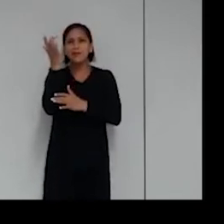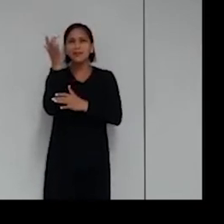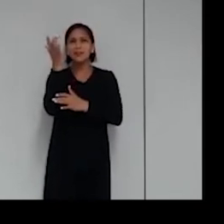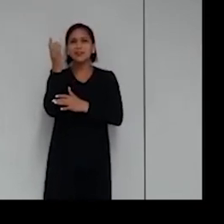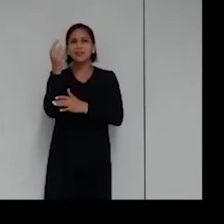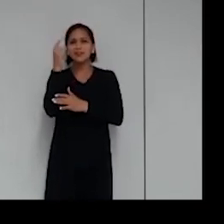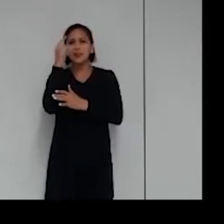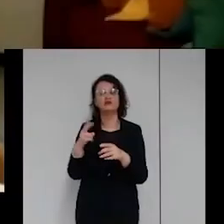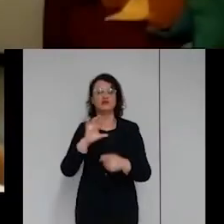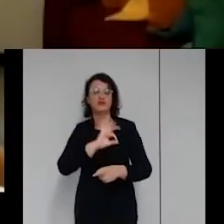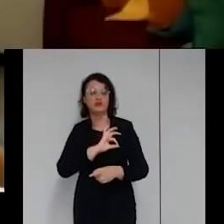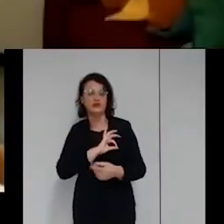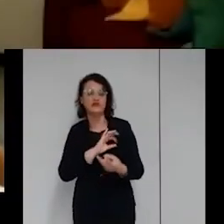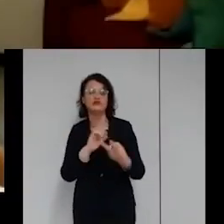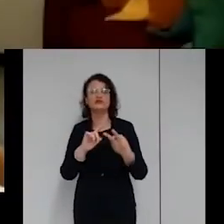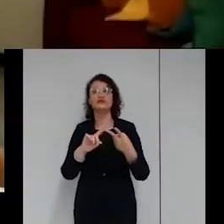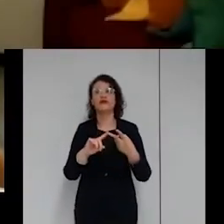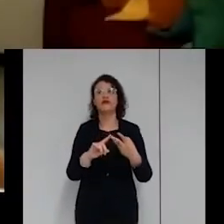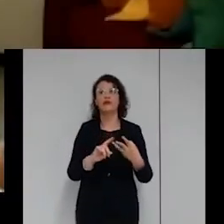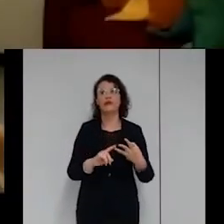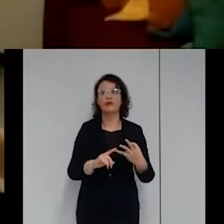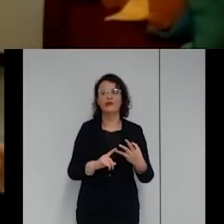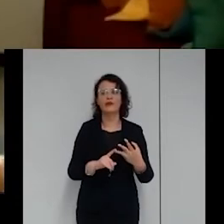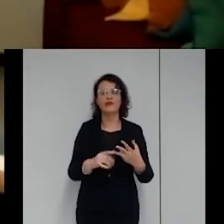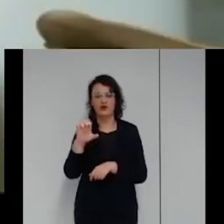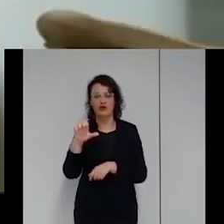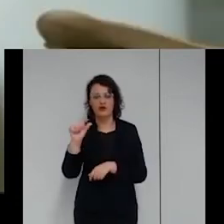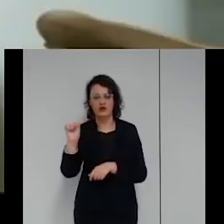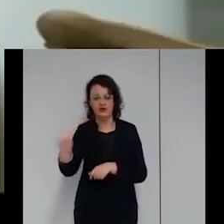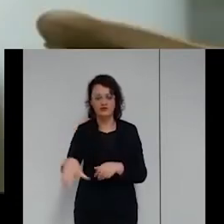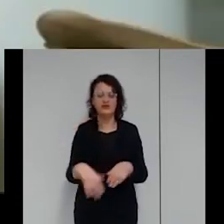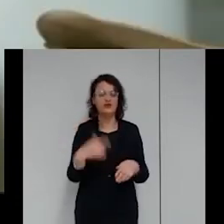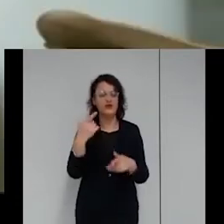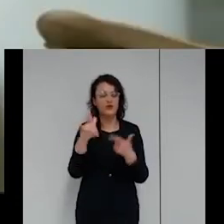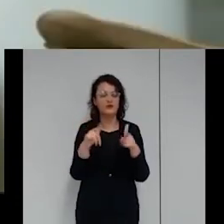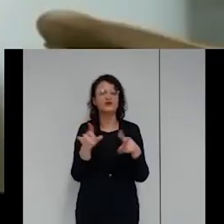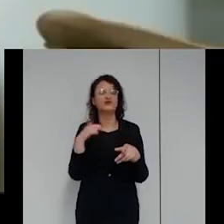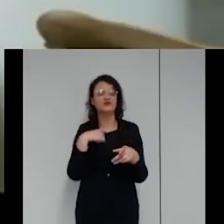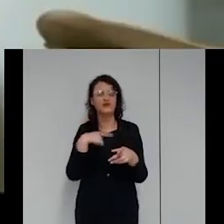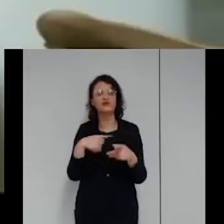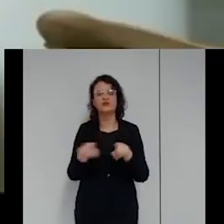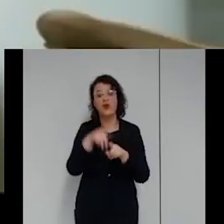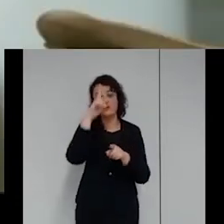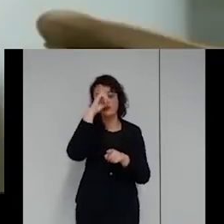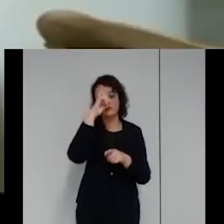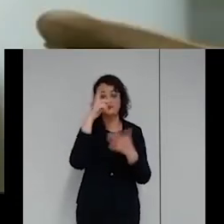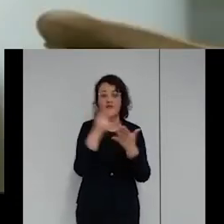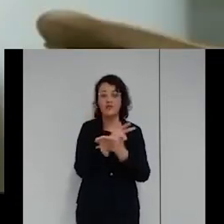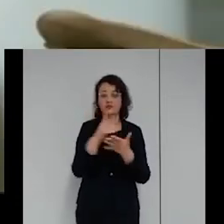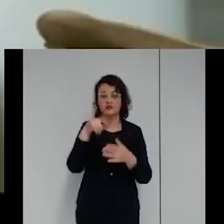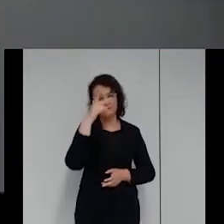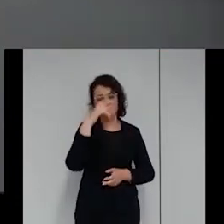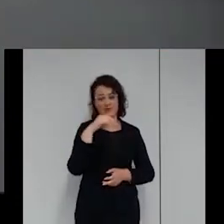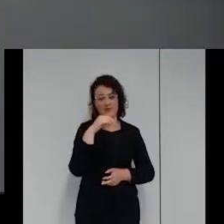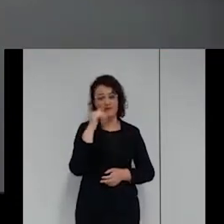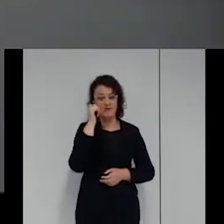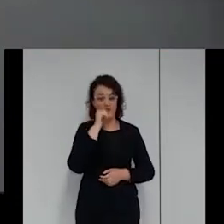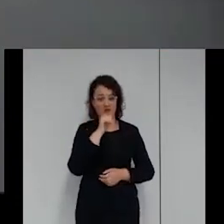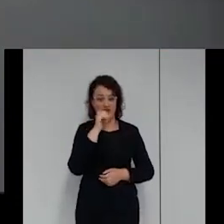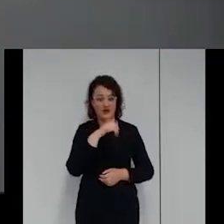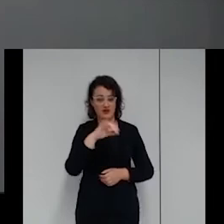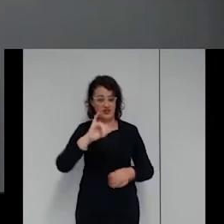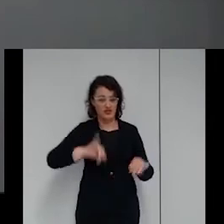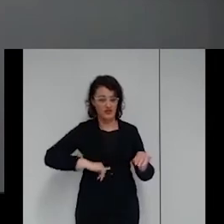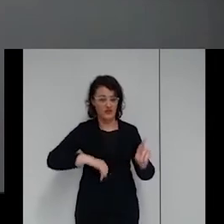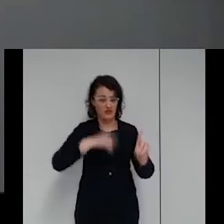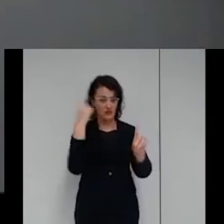e o alcance do tema. Os participantes falaram ainda da importância de medidas protetivas, do atendimento adequado às vítimas e dos órgãos